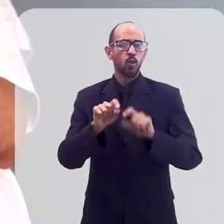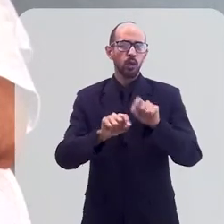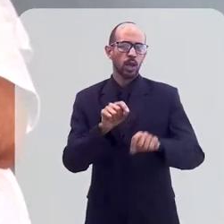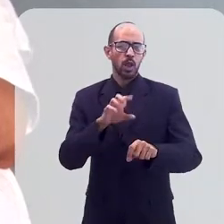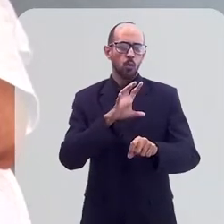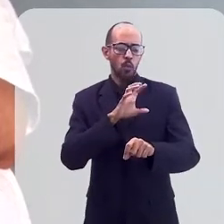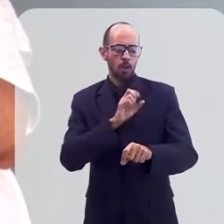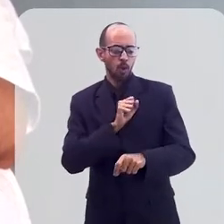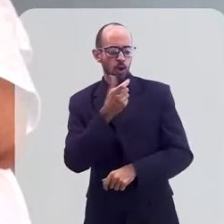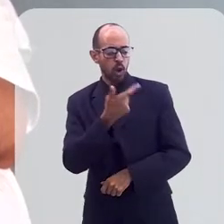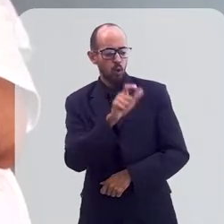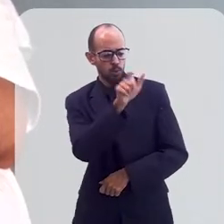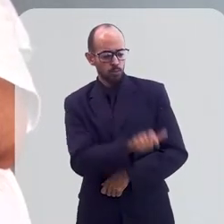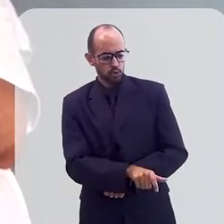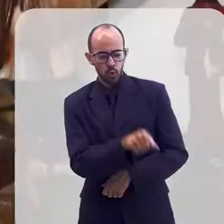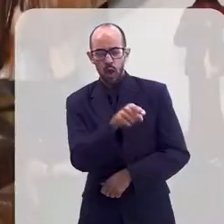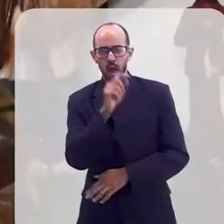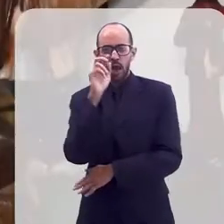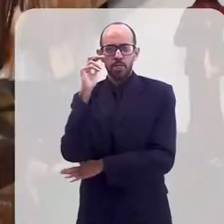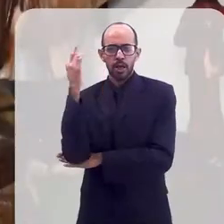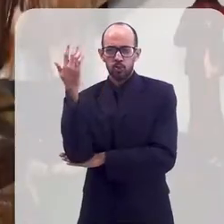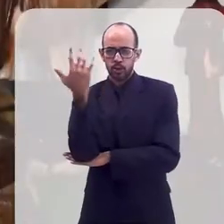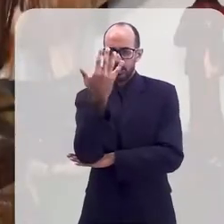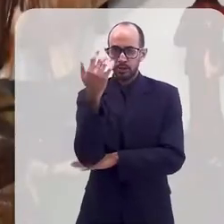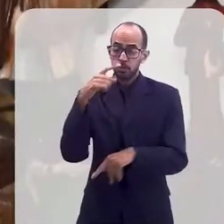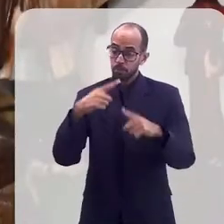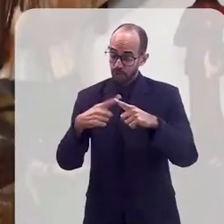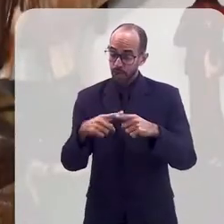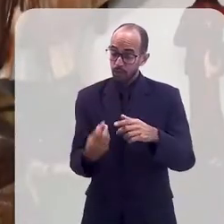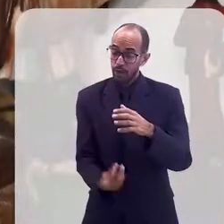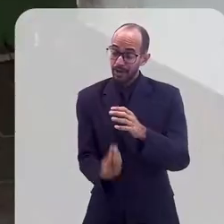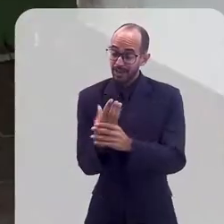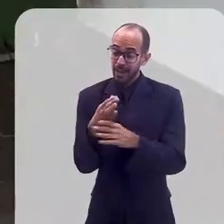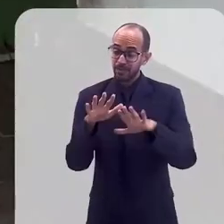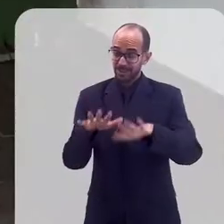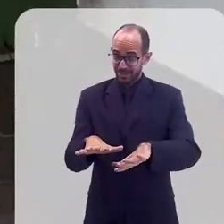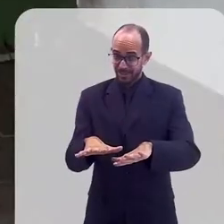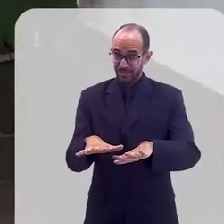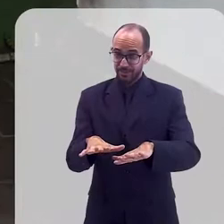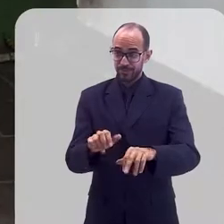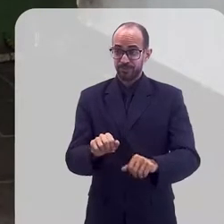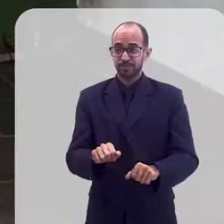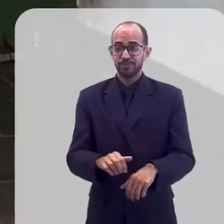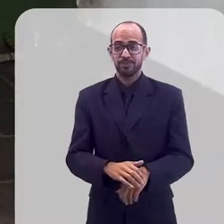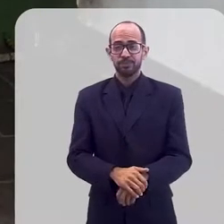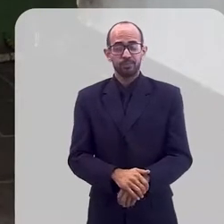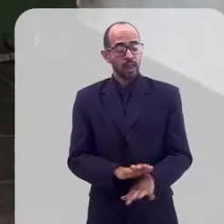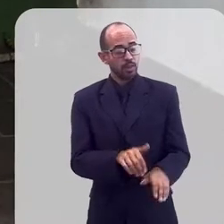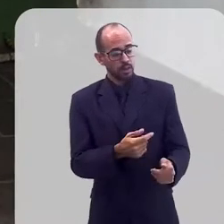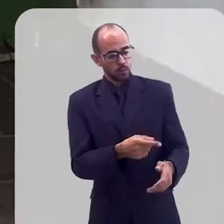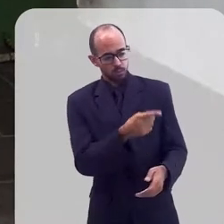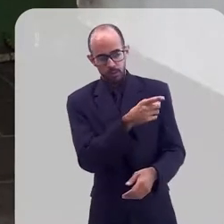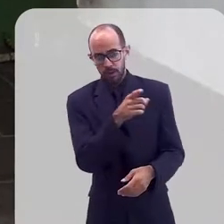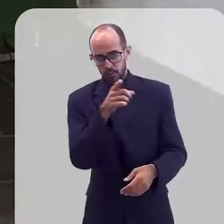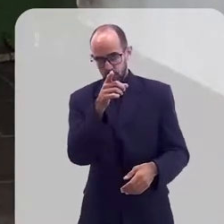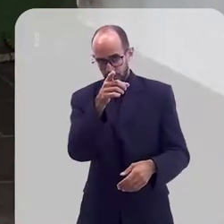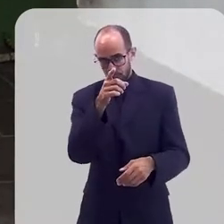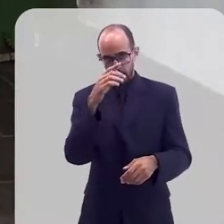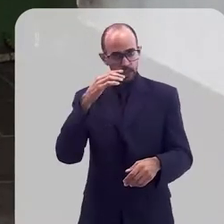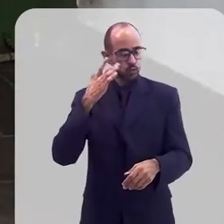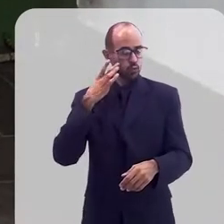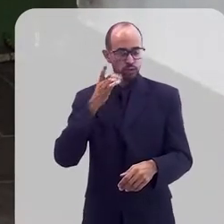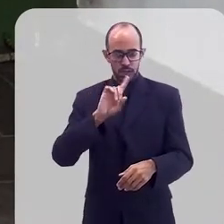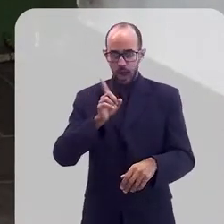ao próximo, que é o amor à natureza. Foi assim que ela foi fundada. Exatamente. Né? Então tem que haver isso. Para quem não sabe,